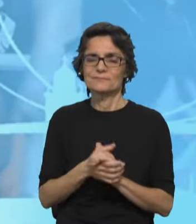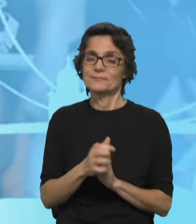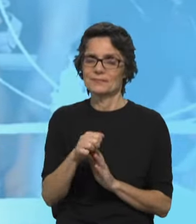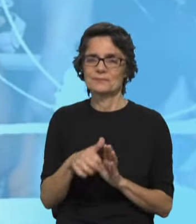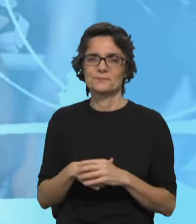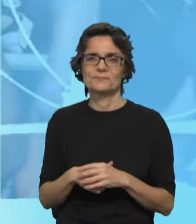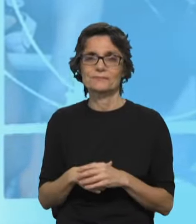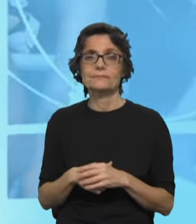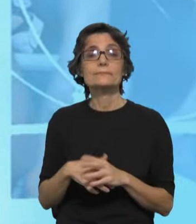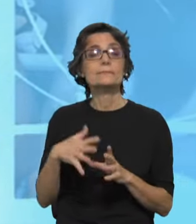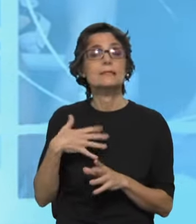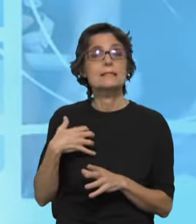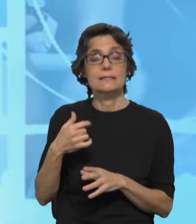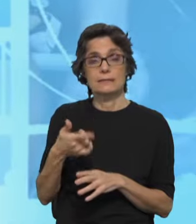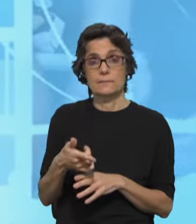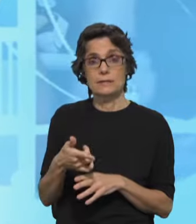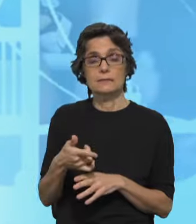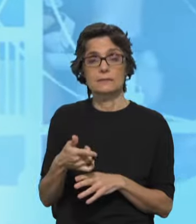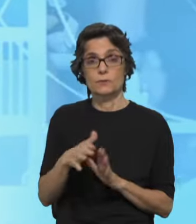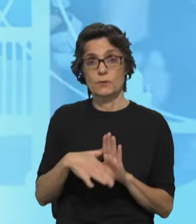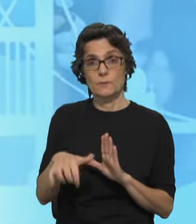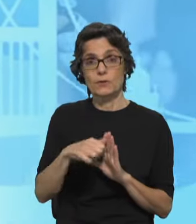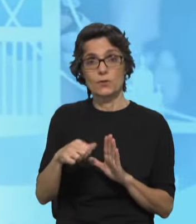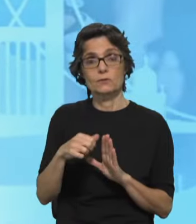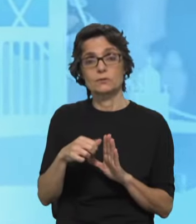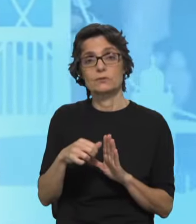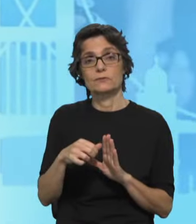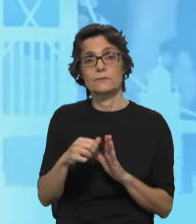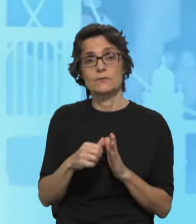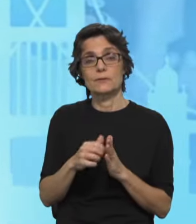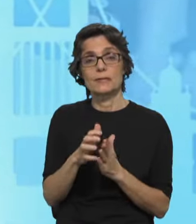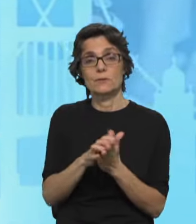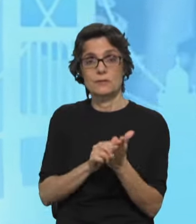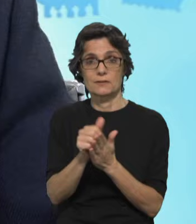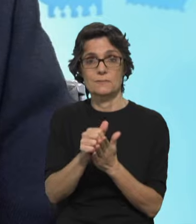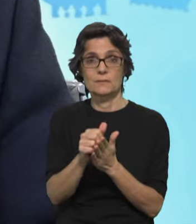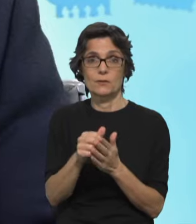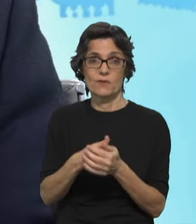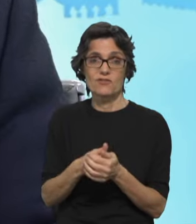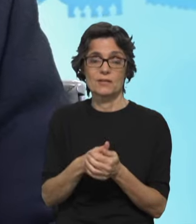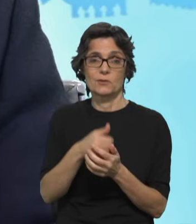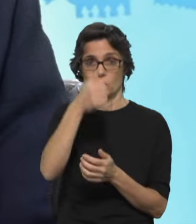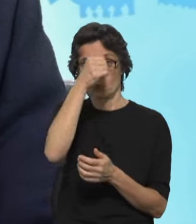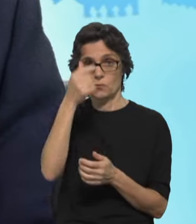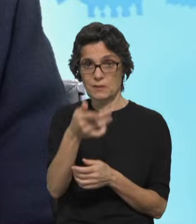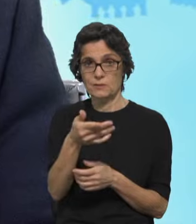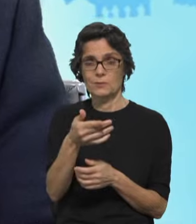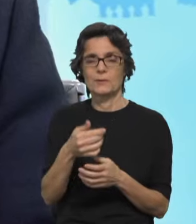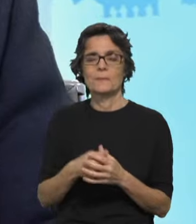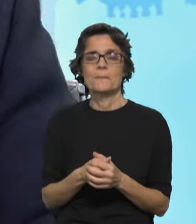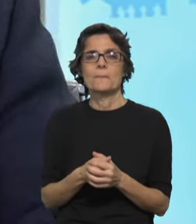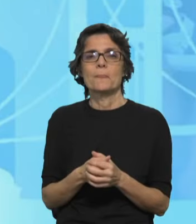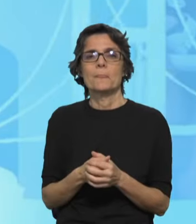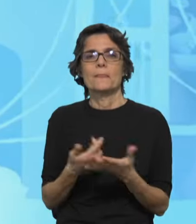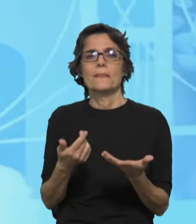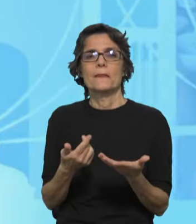cada sexta-feira tempo para analisar a liturgia de domingo, precisamente nessa centralidade da Palavra de Deus que a Eucaristia tem.